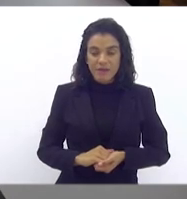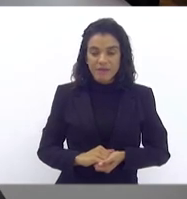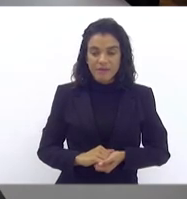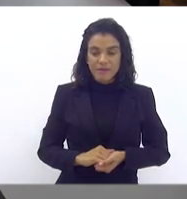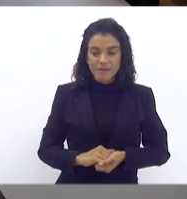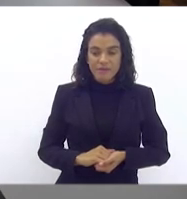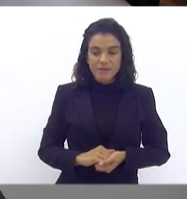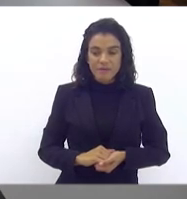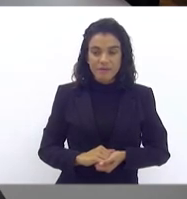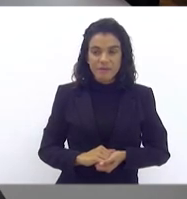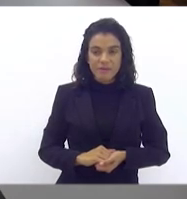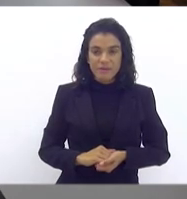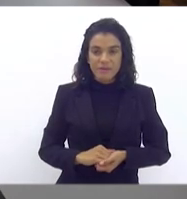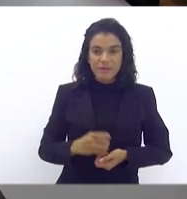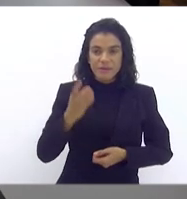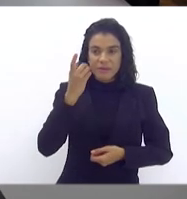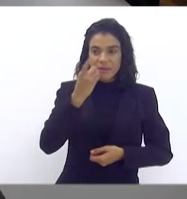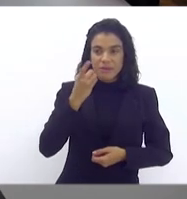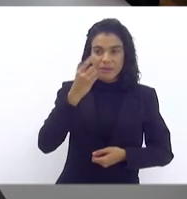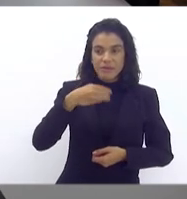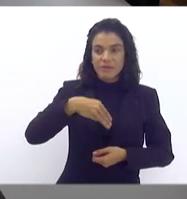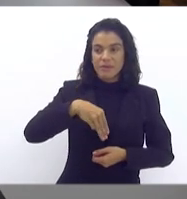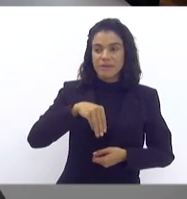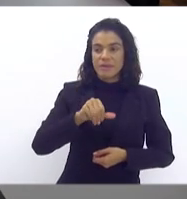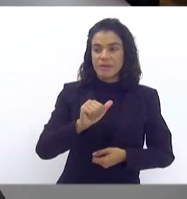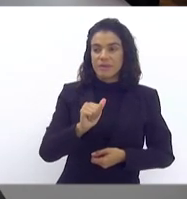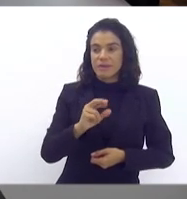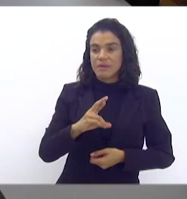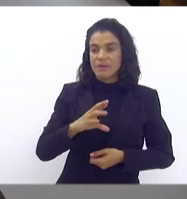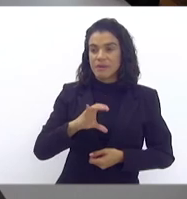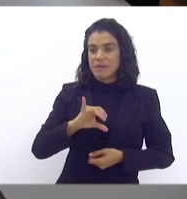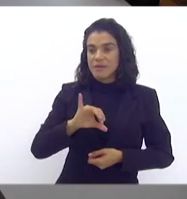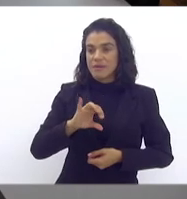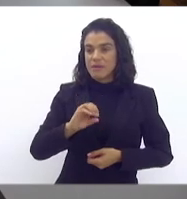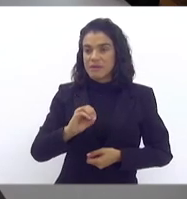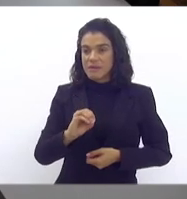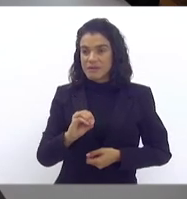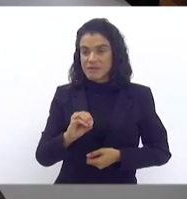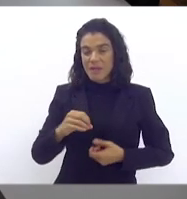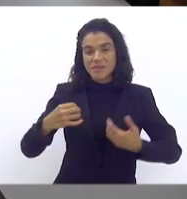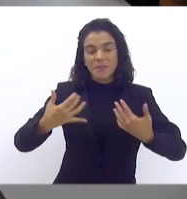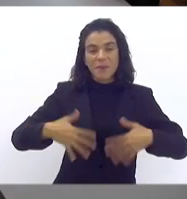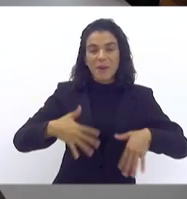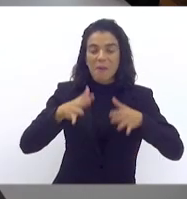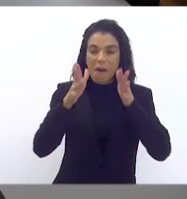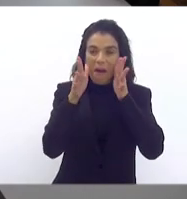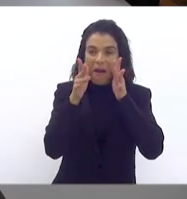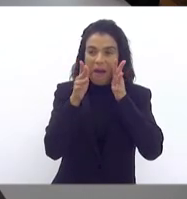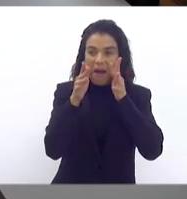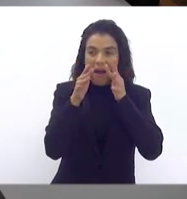pergunta Deputado Márcio Gualberto é sempre um drama